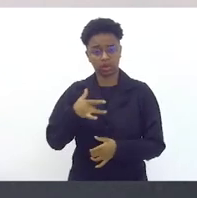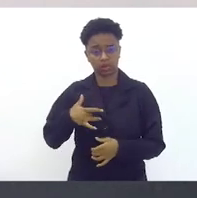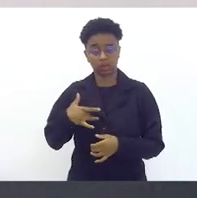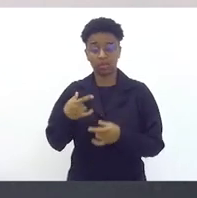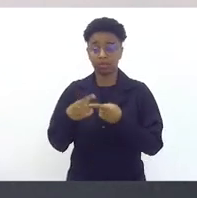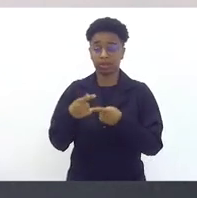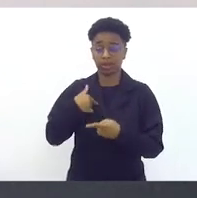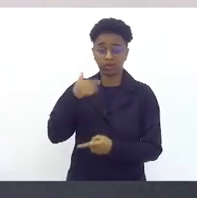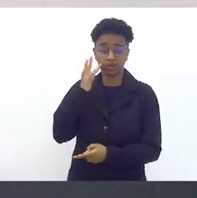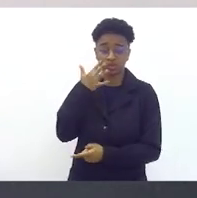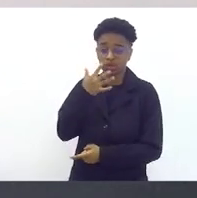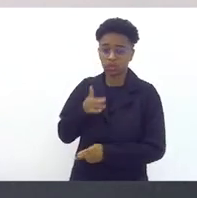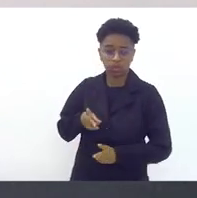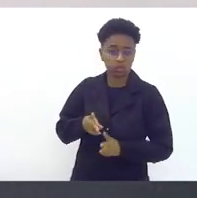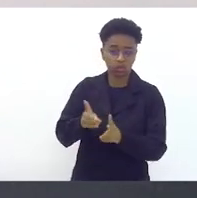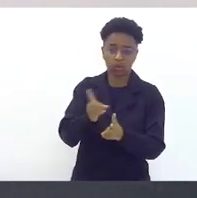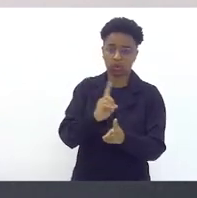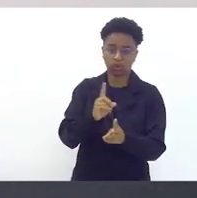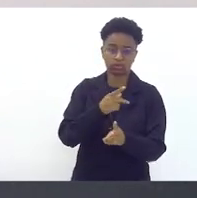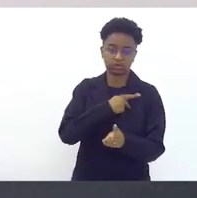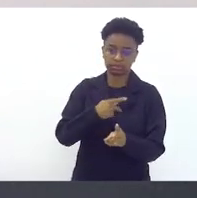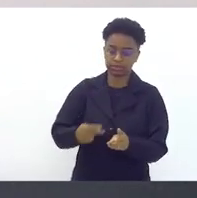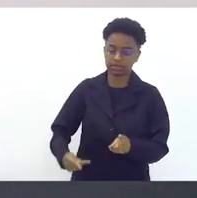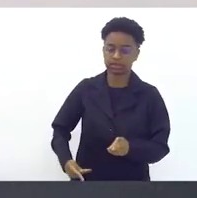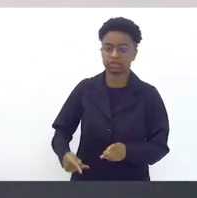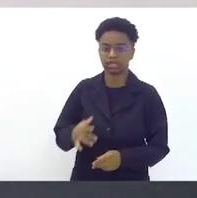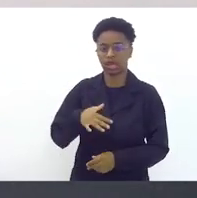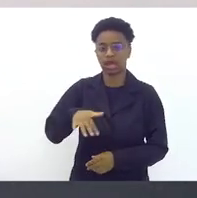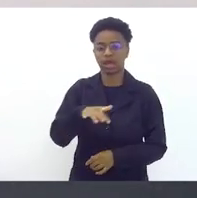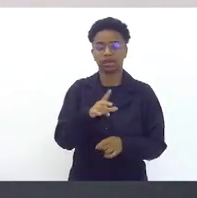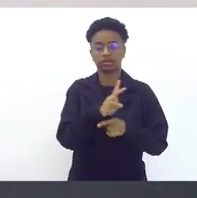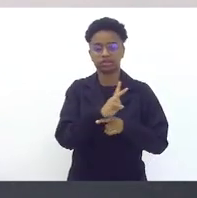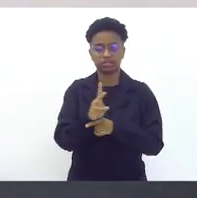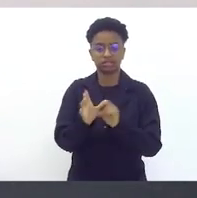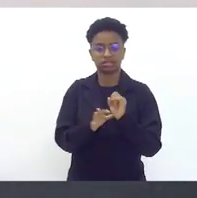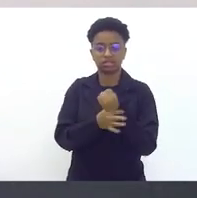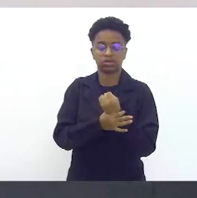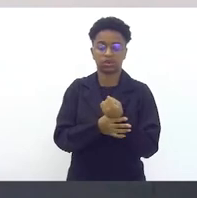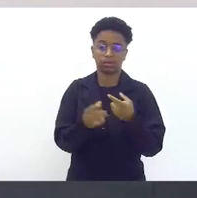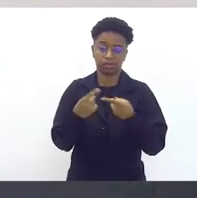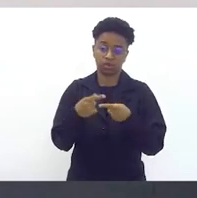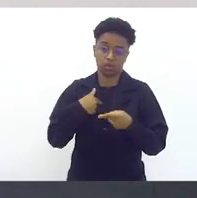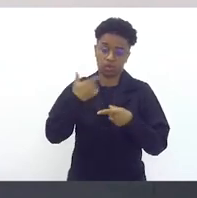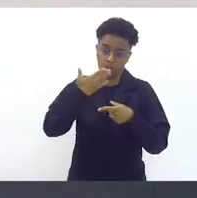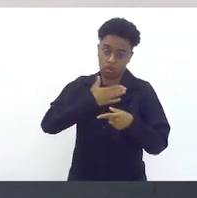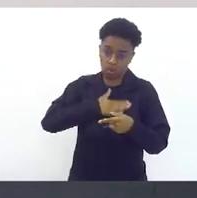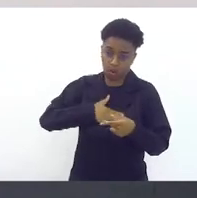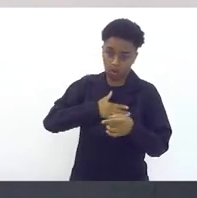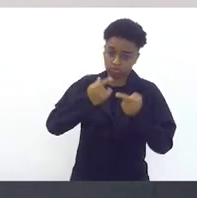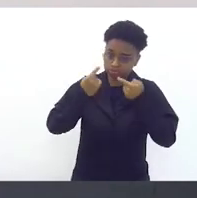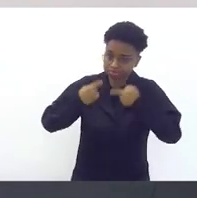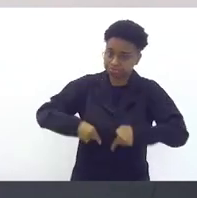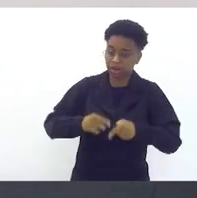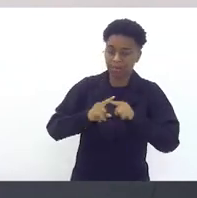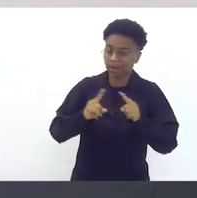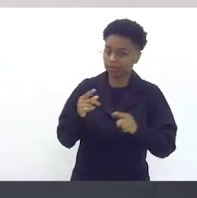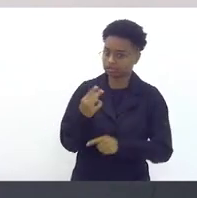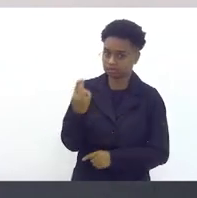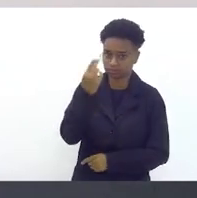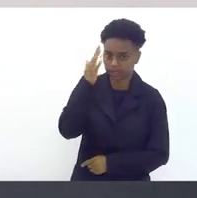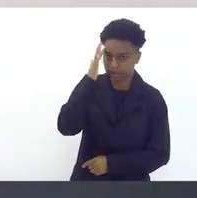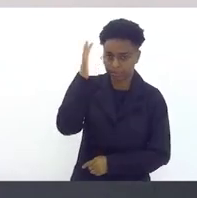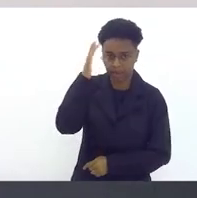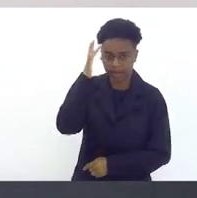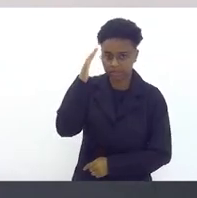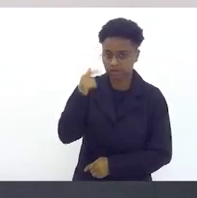não continuar na presidência da Comissão de Segurança, porque eu gosto de desafios, mas jamais podia imaginar